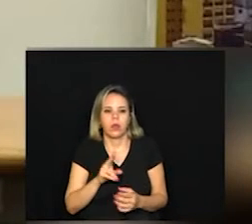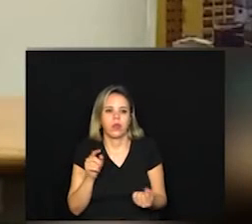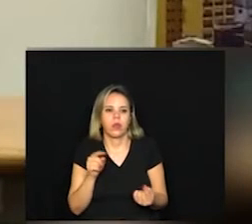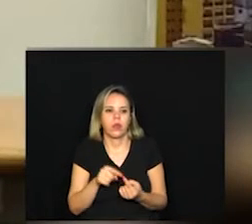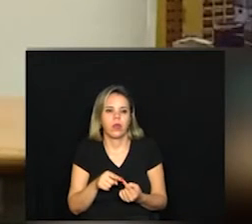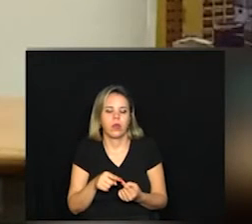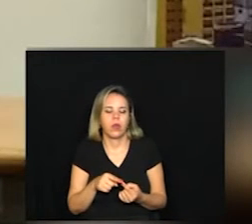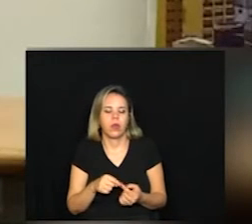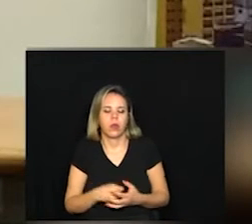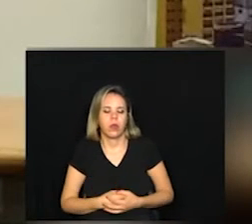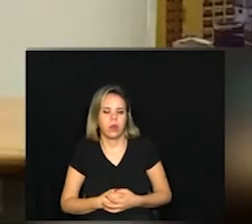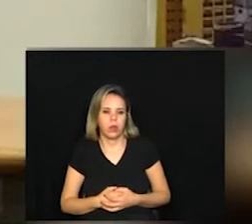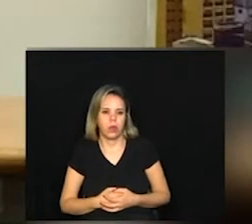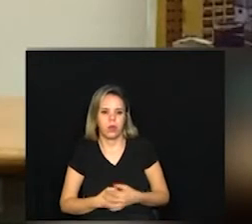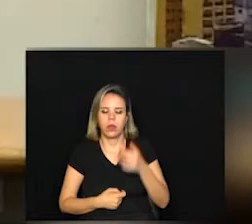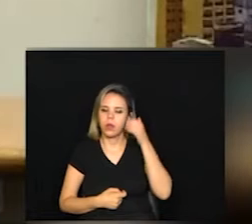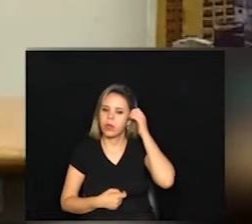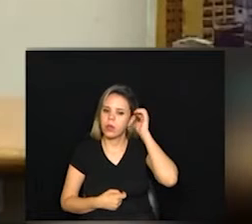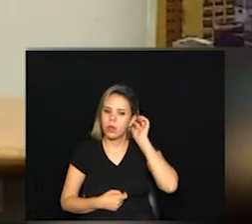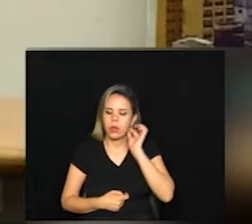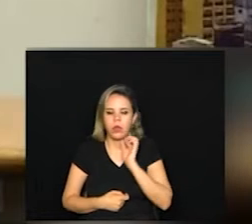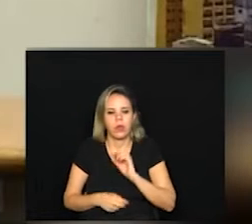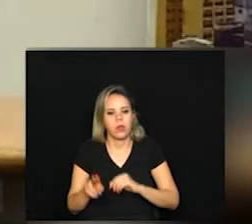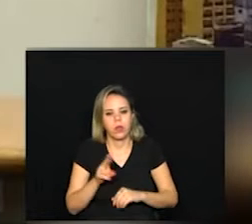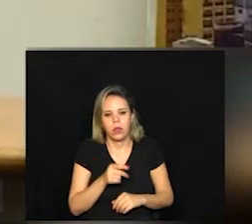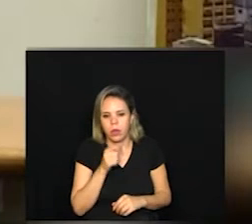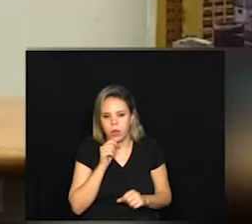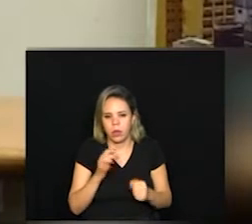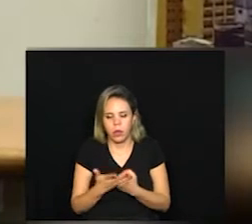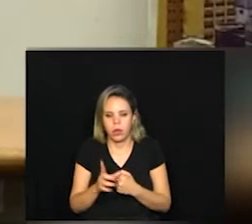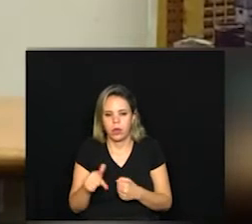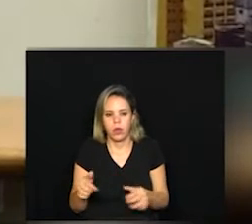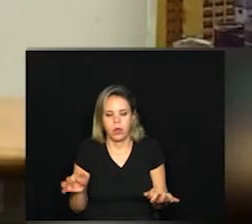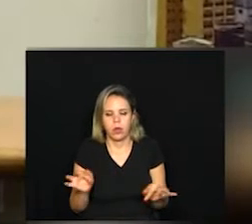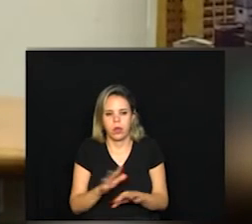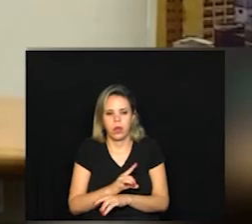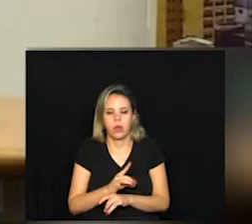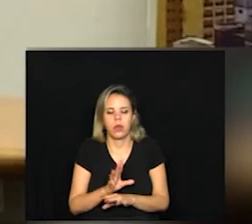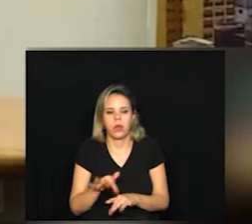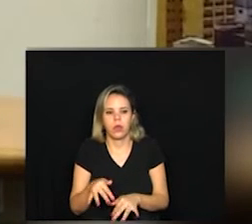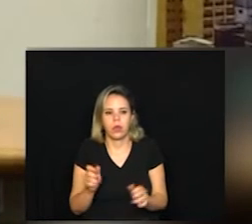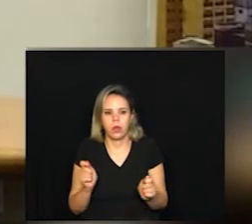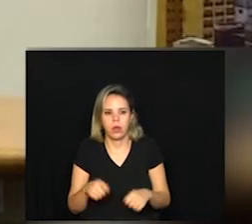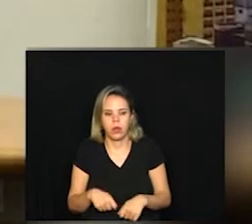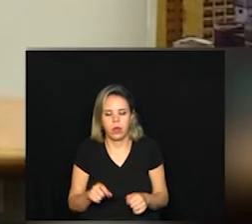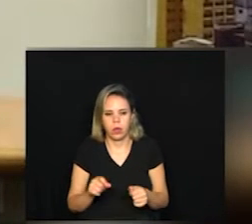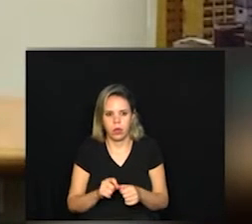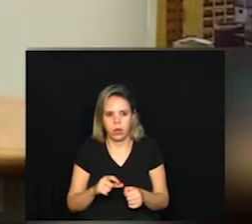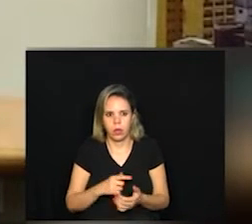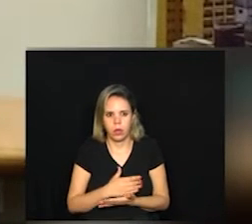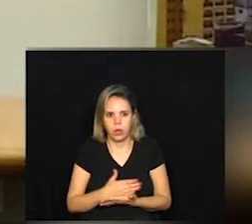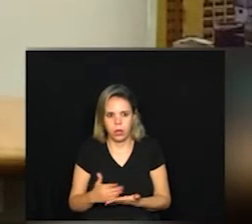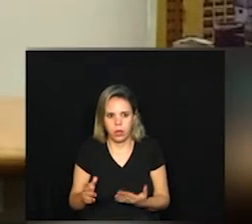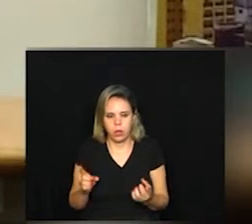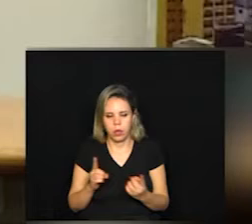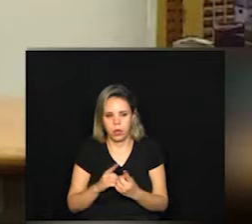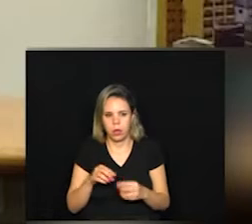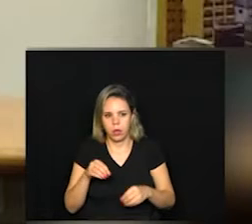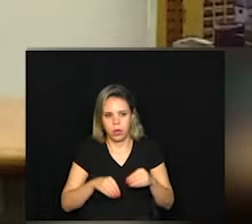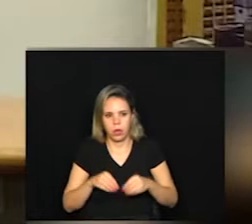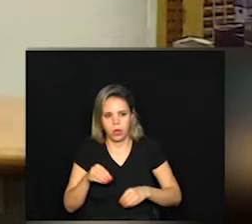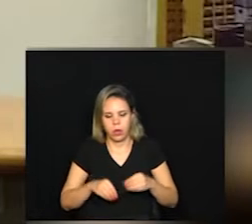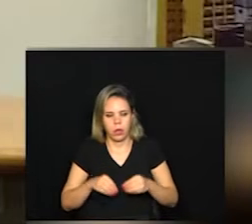destinado ainda para a pandemia, e quando for possível, aí vai haver o início das